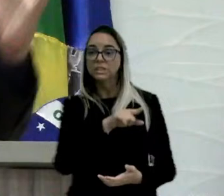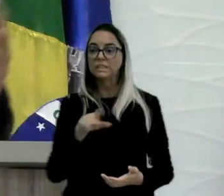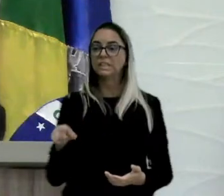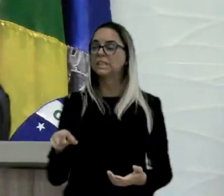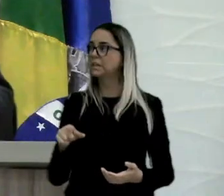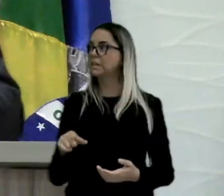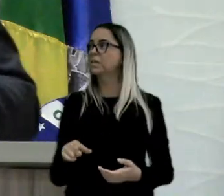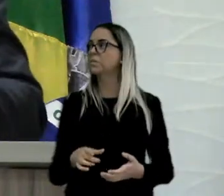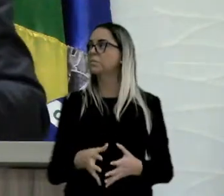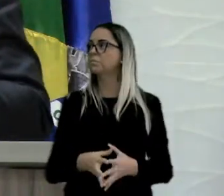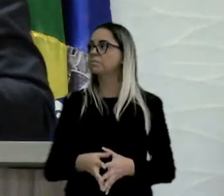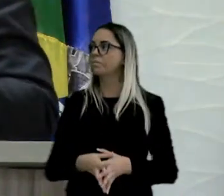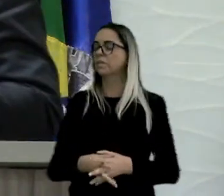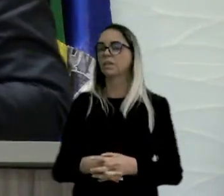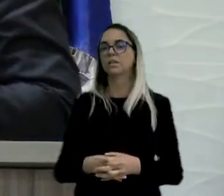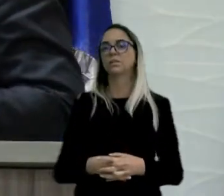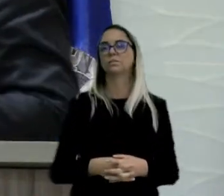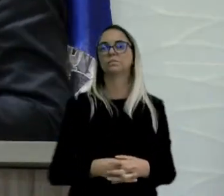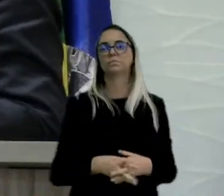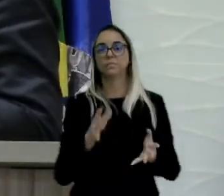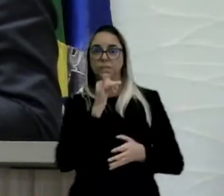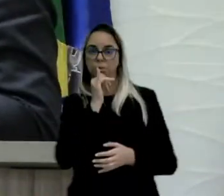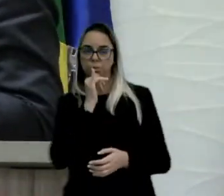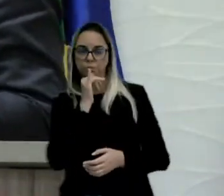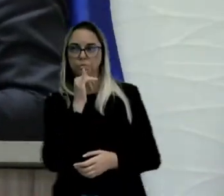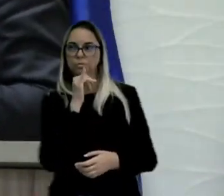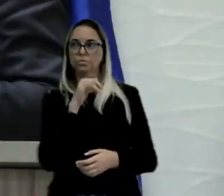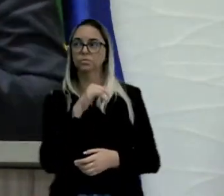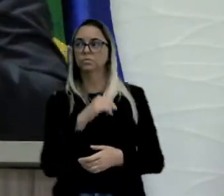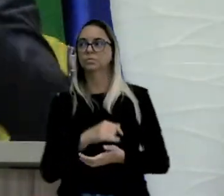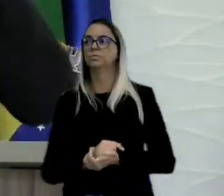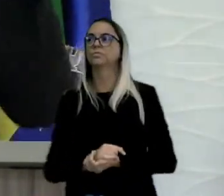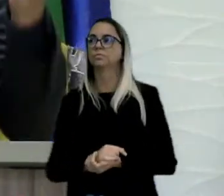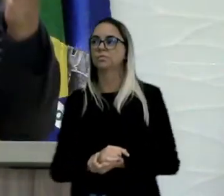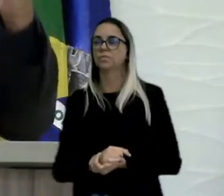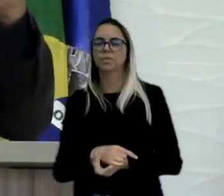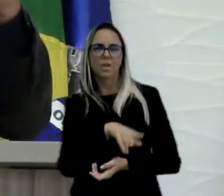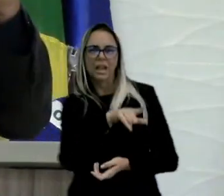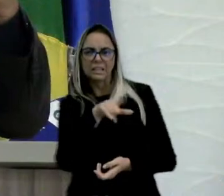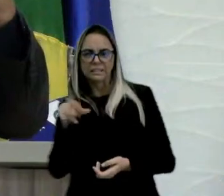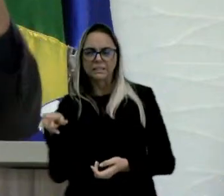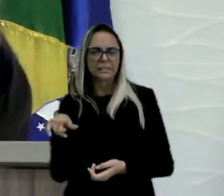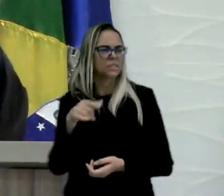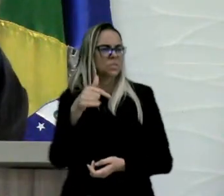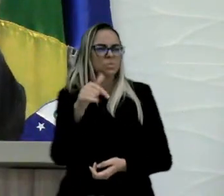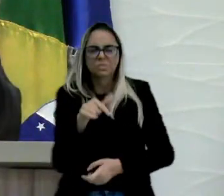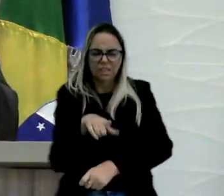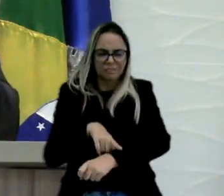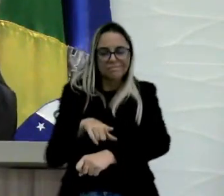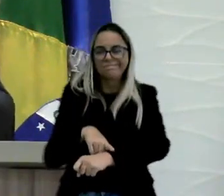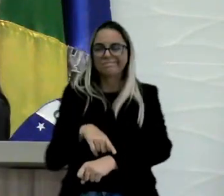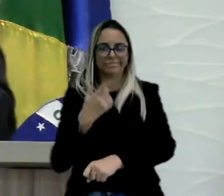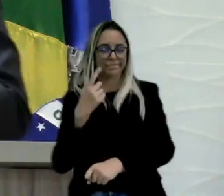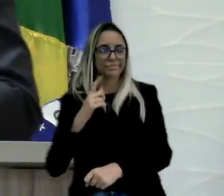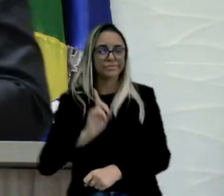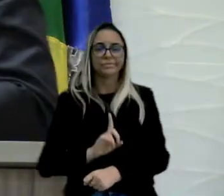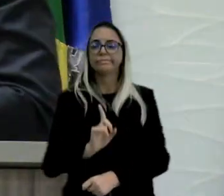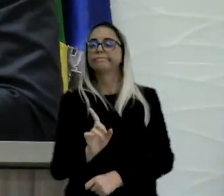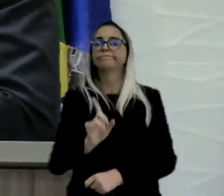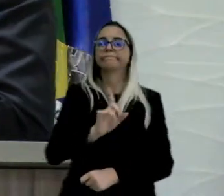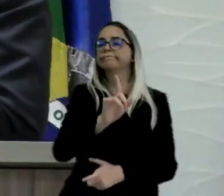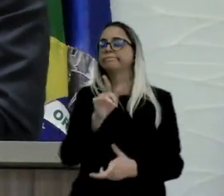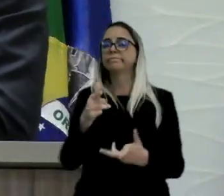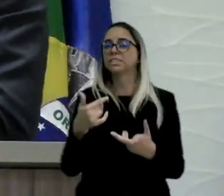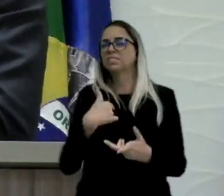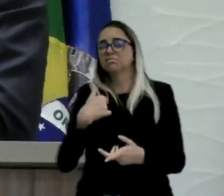por exemplo você não tem você se você não tem tempo de ir o o o funcionário por